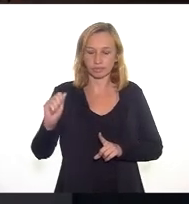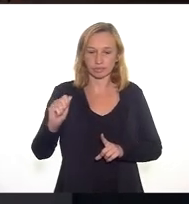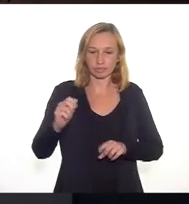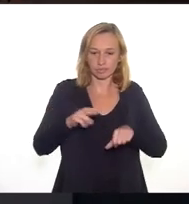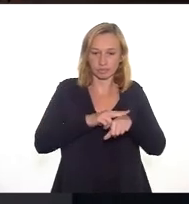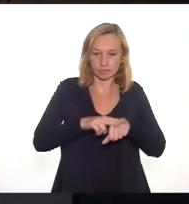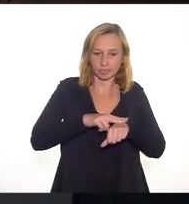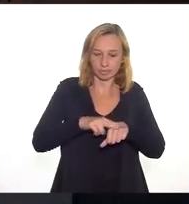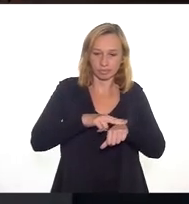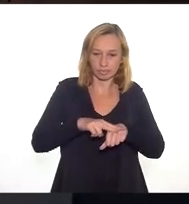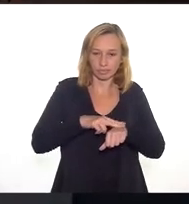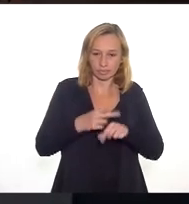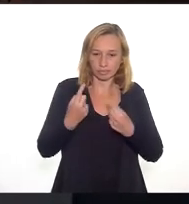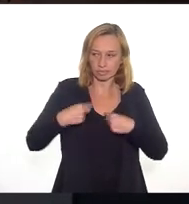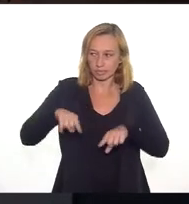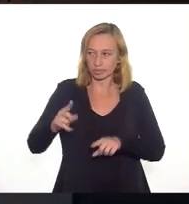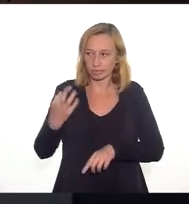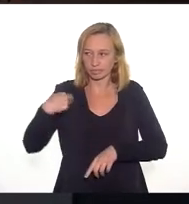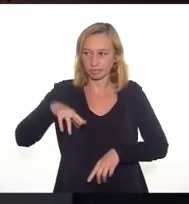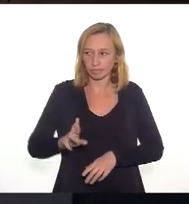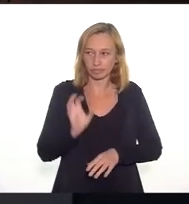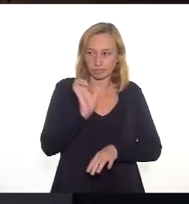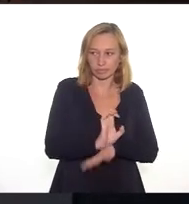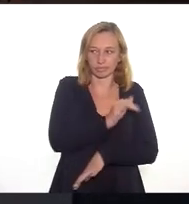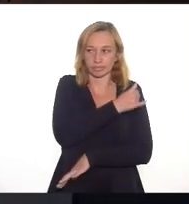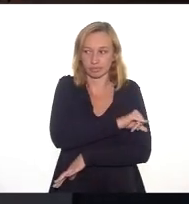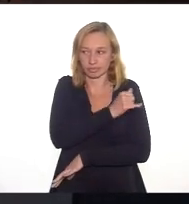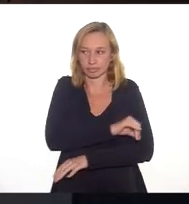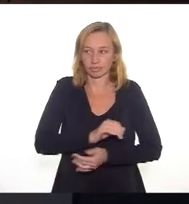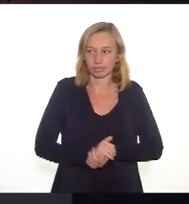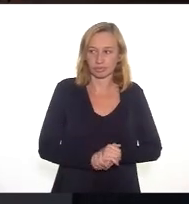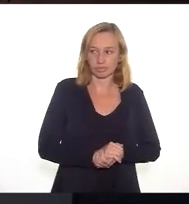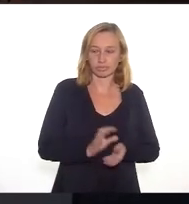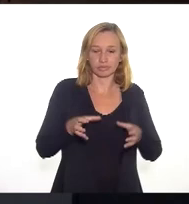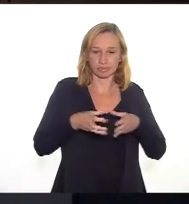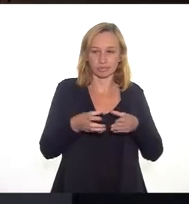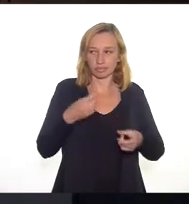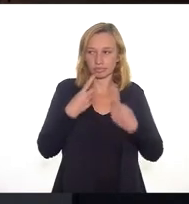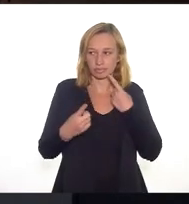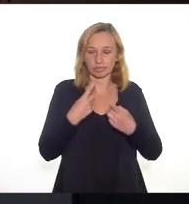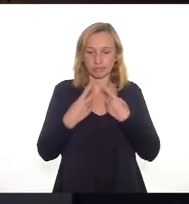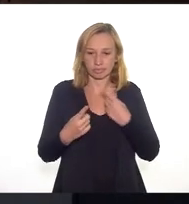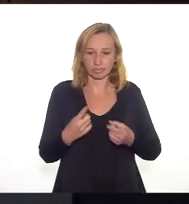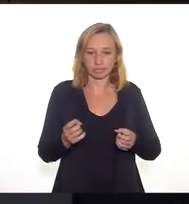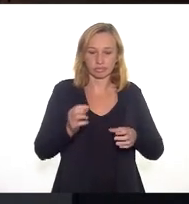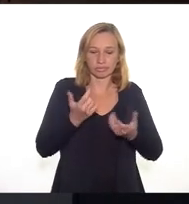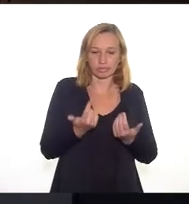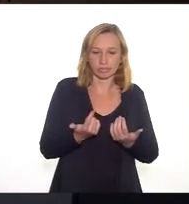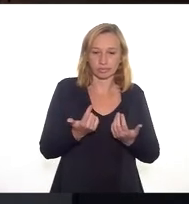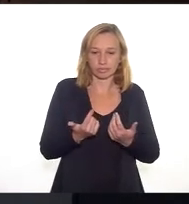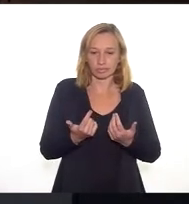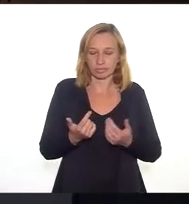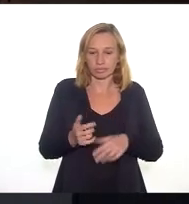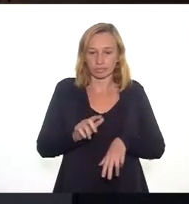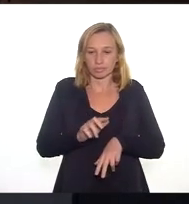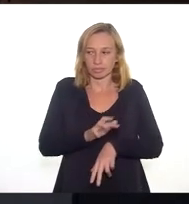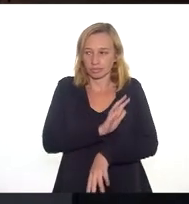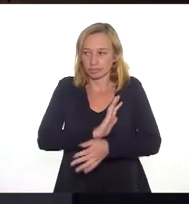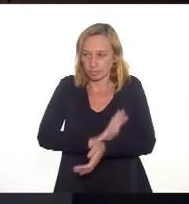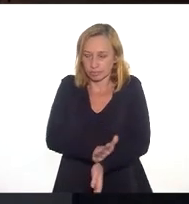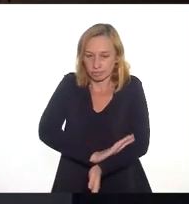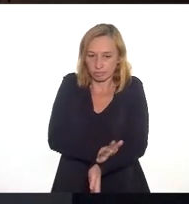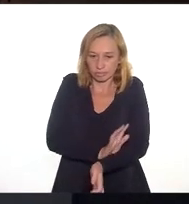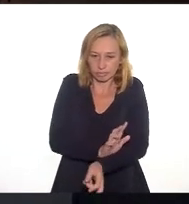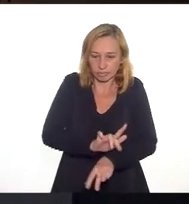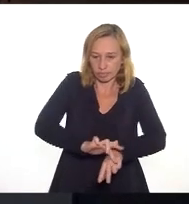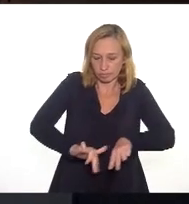combater a intolerância religiosa no Estado do Rio de Janeiro. Pendendo de pareceres das comissões de Constituição e Justiça, de combate às discriminações, preconceito de raça, cor,